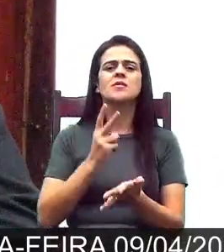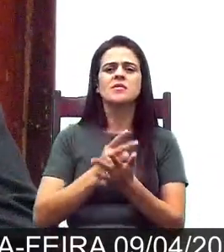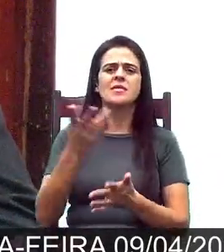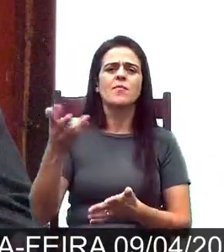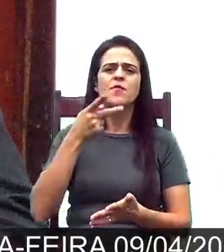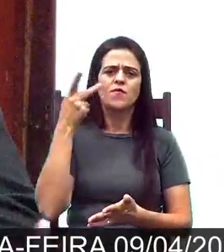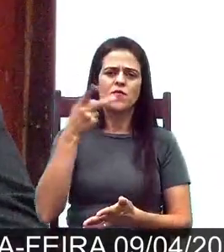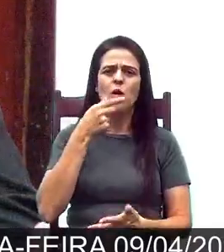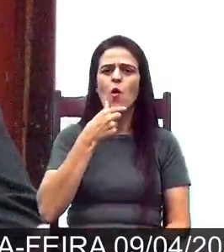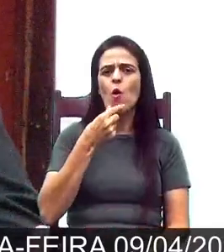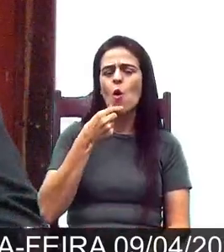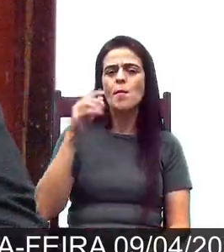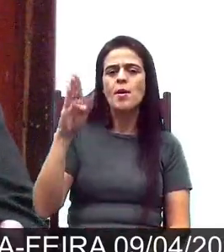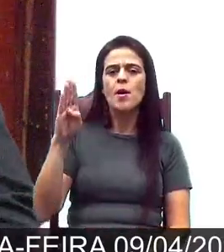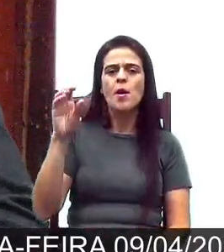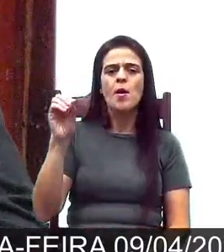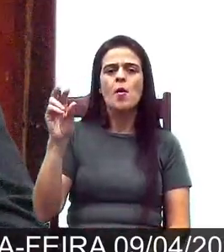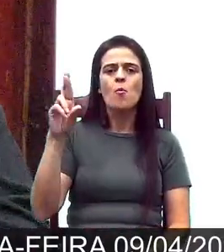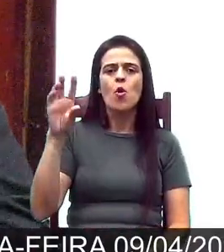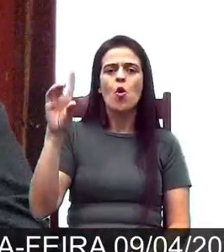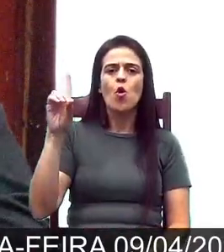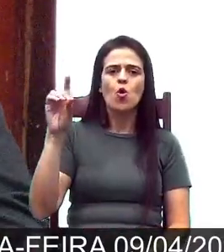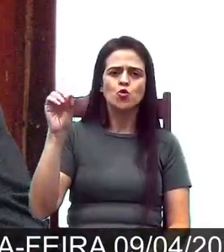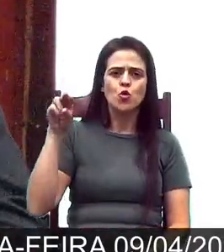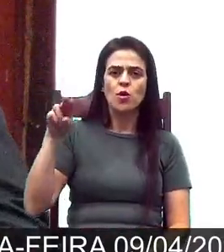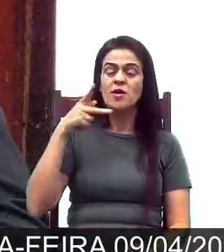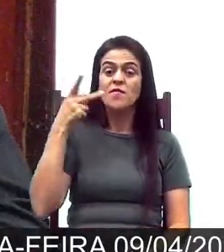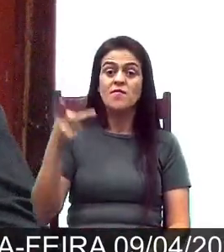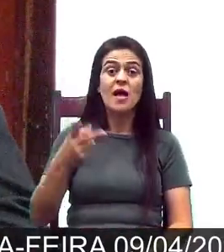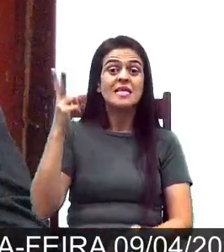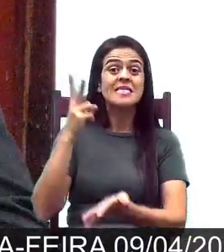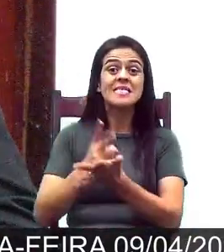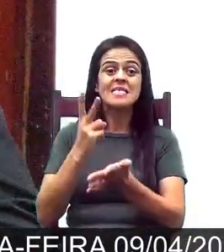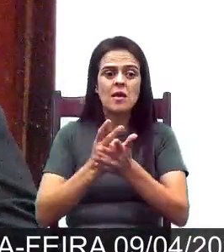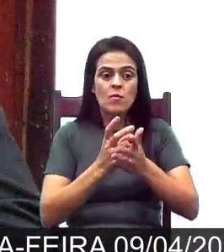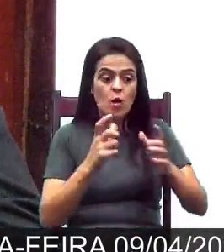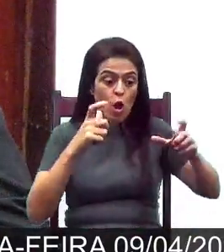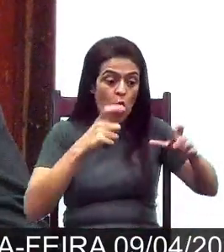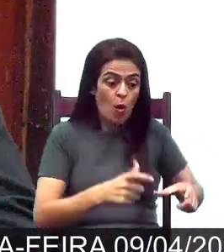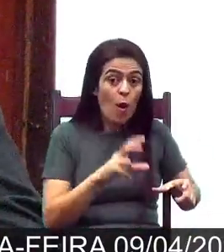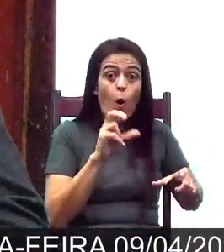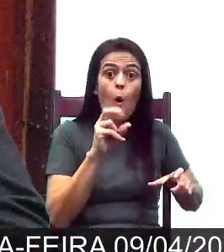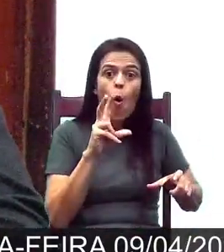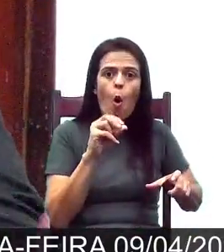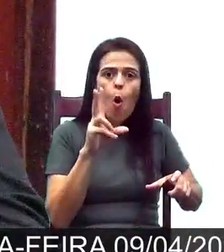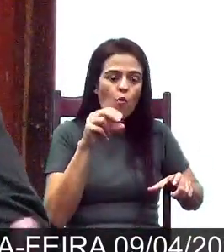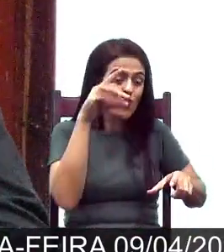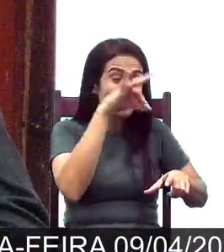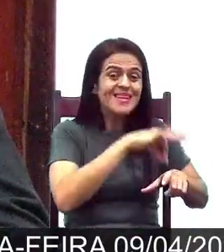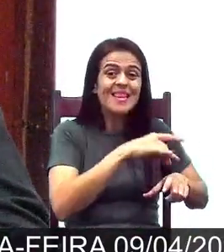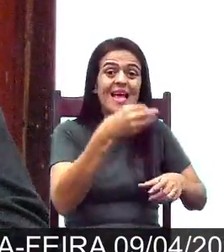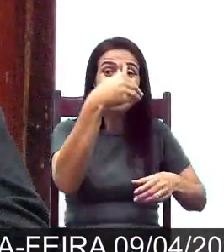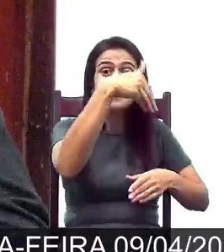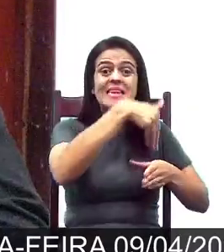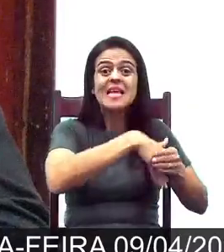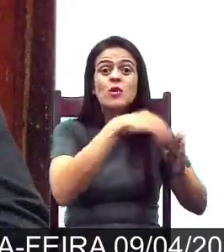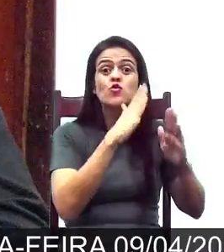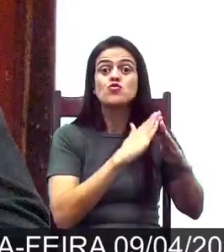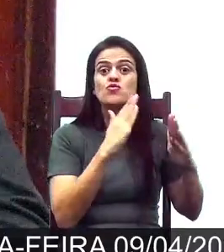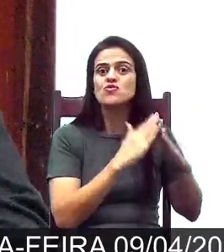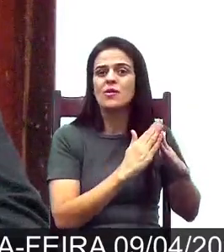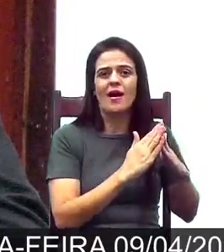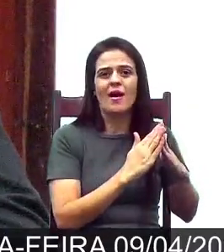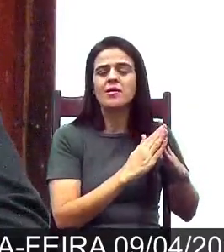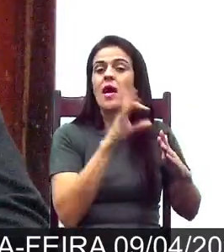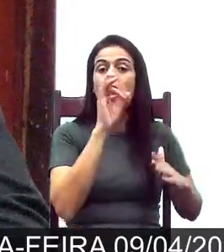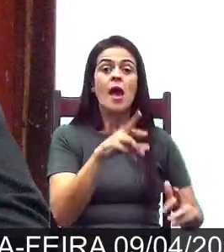que 90% dos focos estão no quintal de casa, e muita gente não faz nem a parte dele e quer jogar a responsabilidade também só no